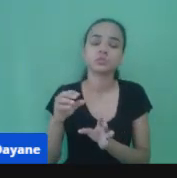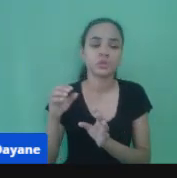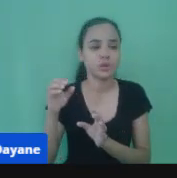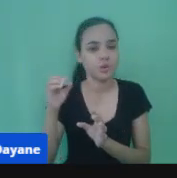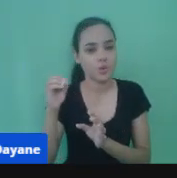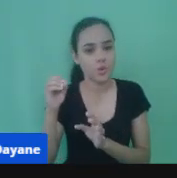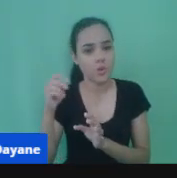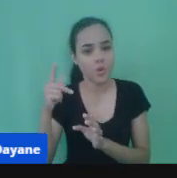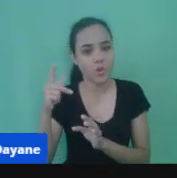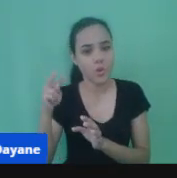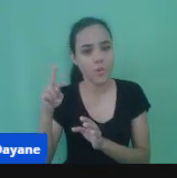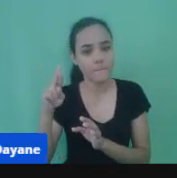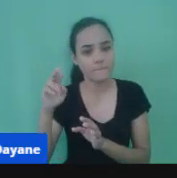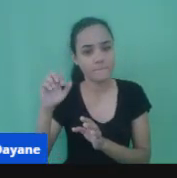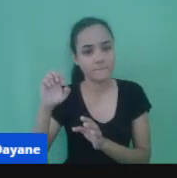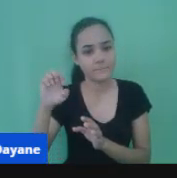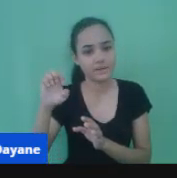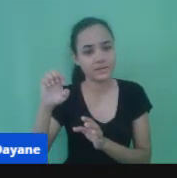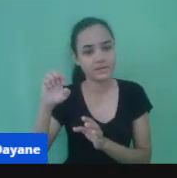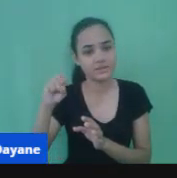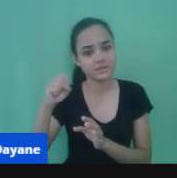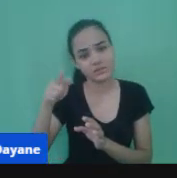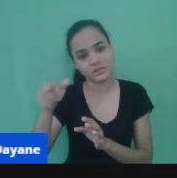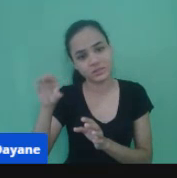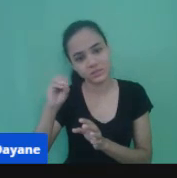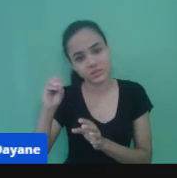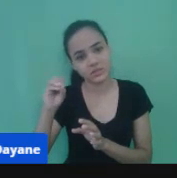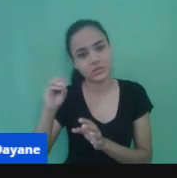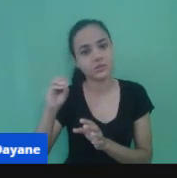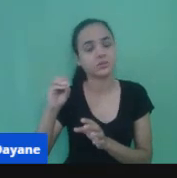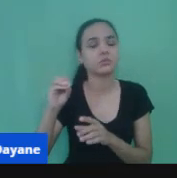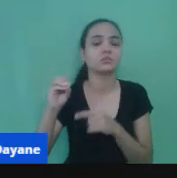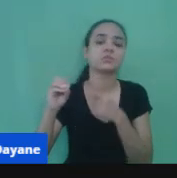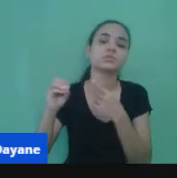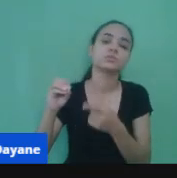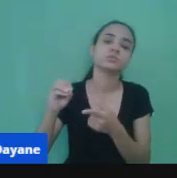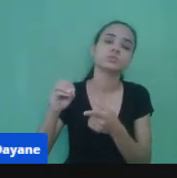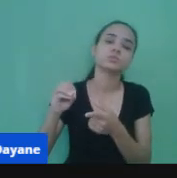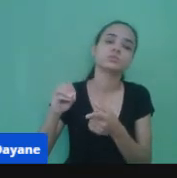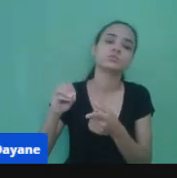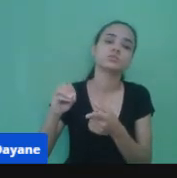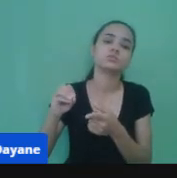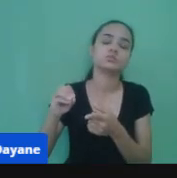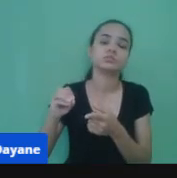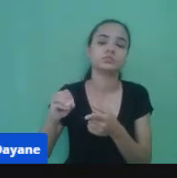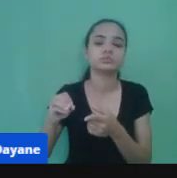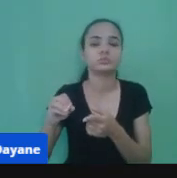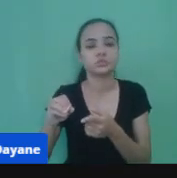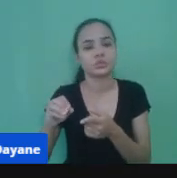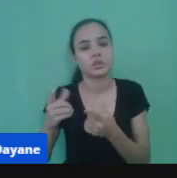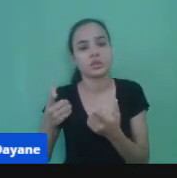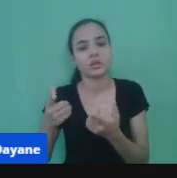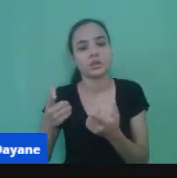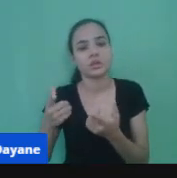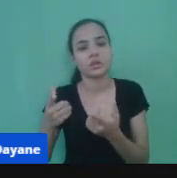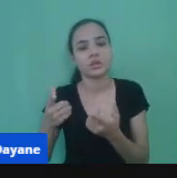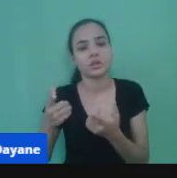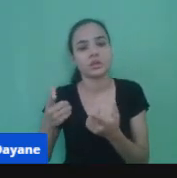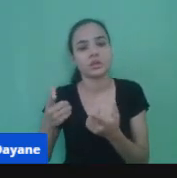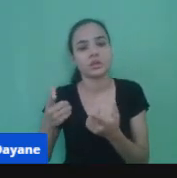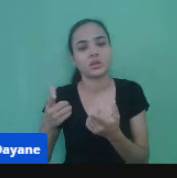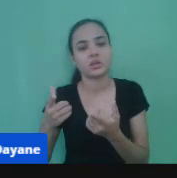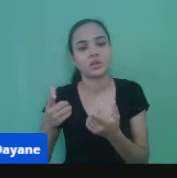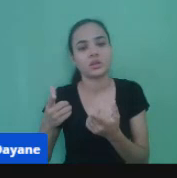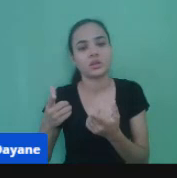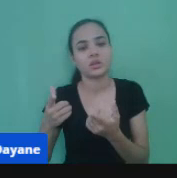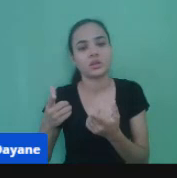na discussão, porque a partir do momento em que você se reconhece dentro do processo, você consegue romper com algumas barreiras. Enquanto você não